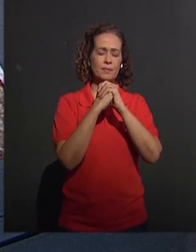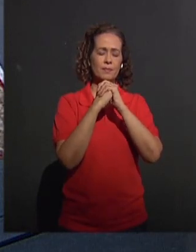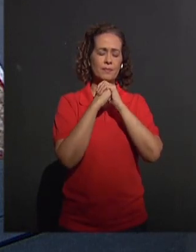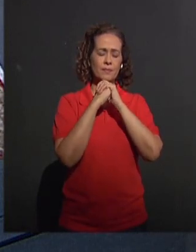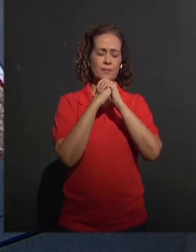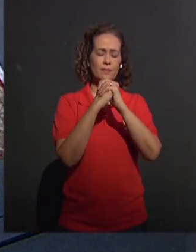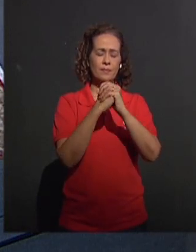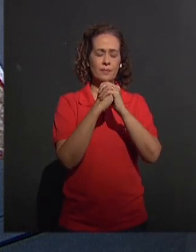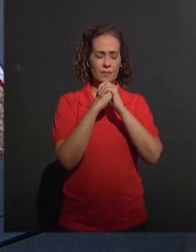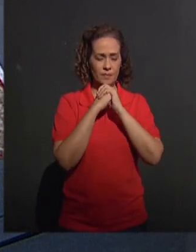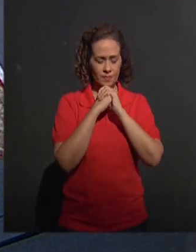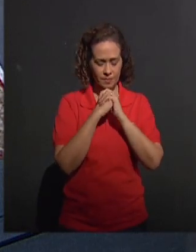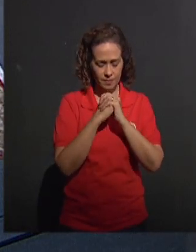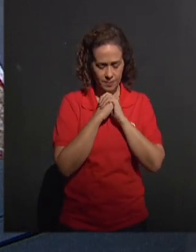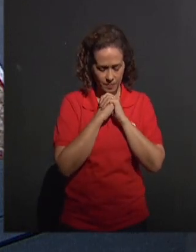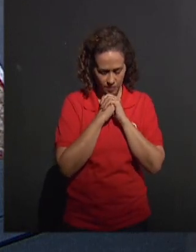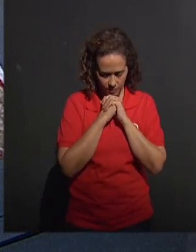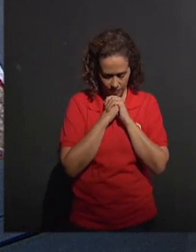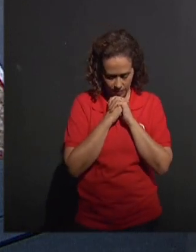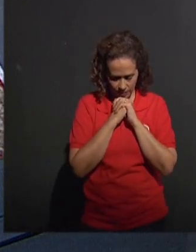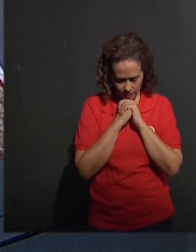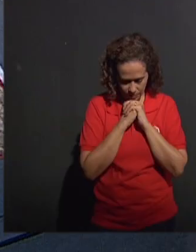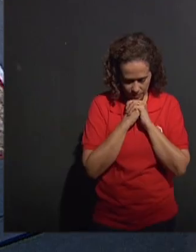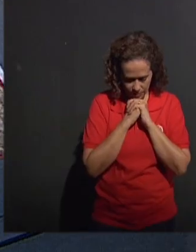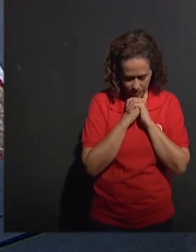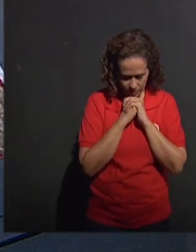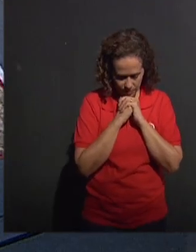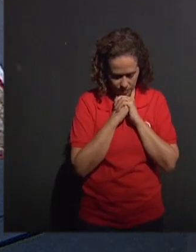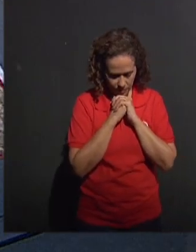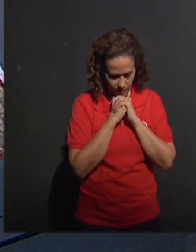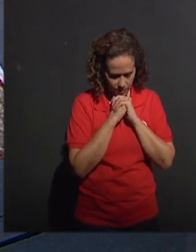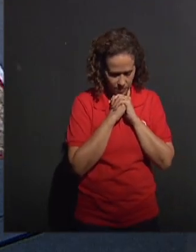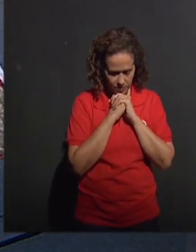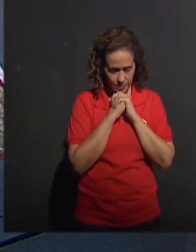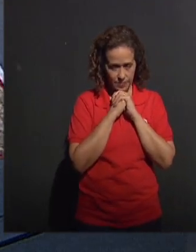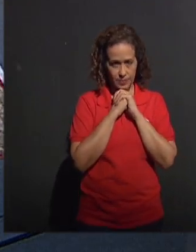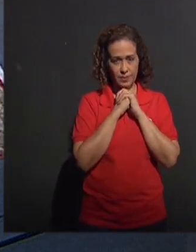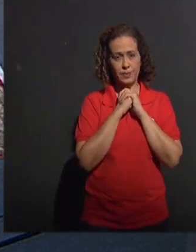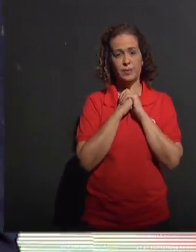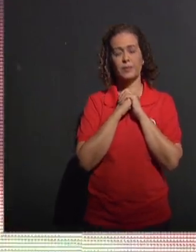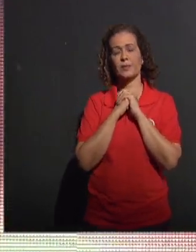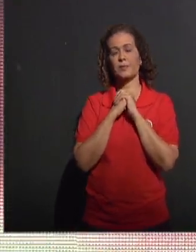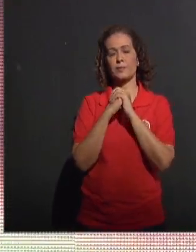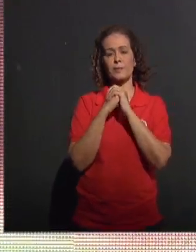Amém. Amém. Amém. Amém.